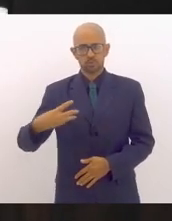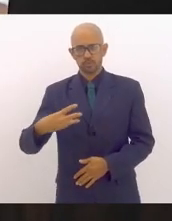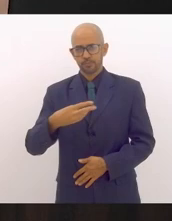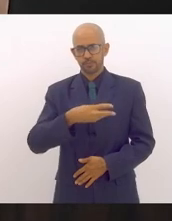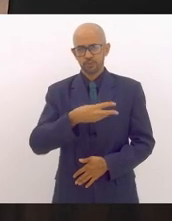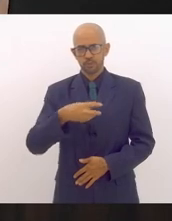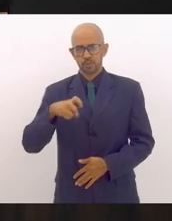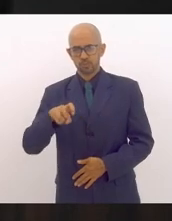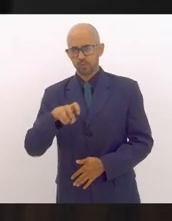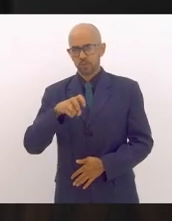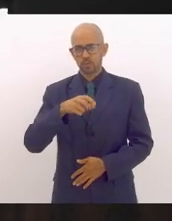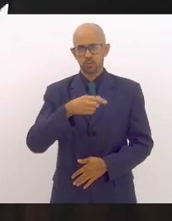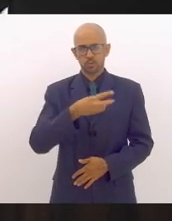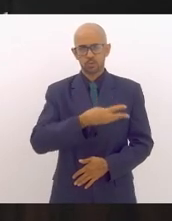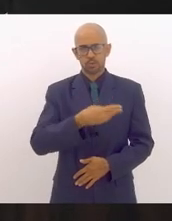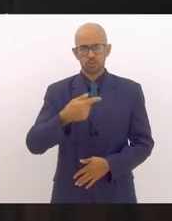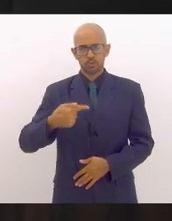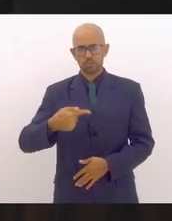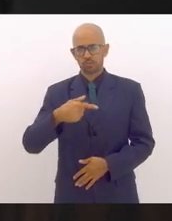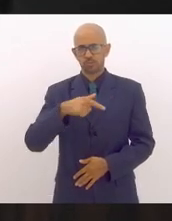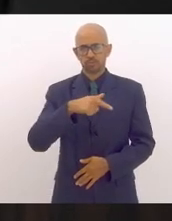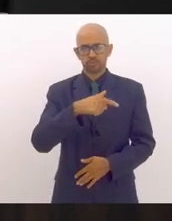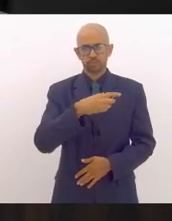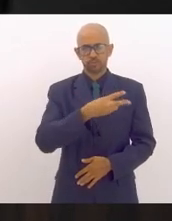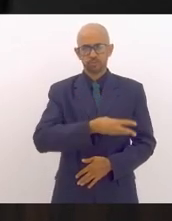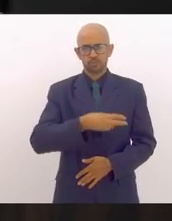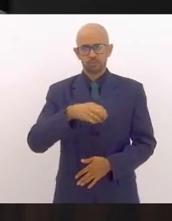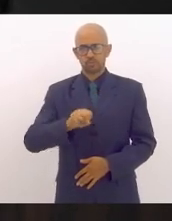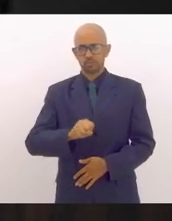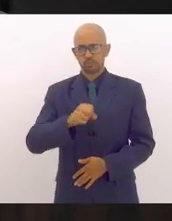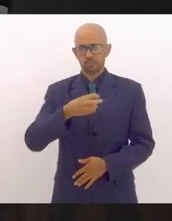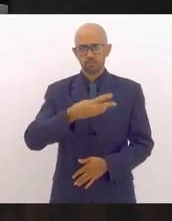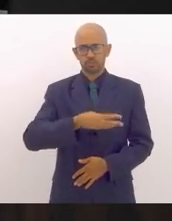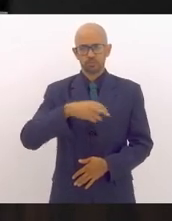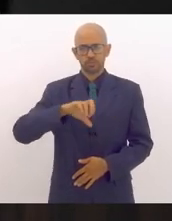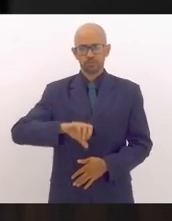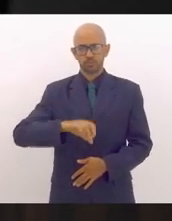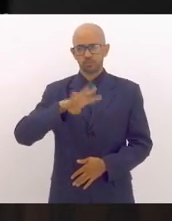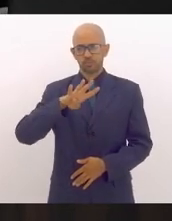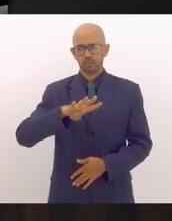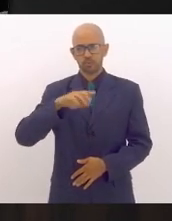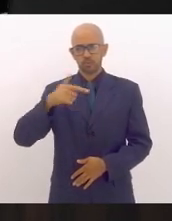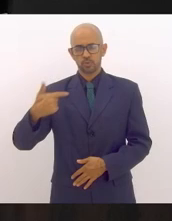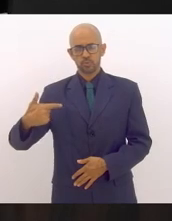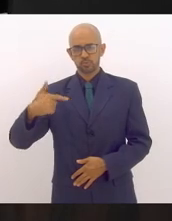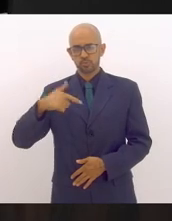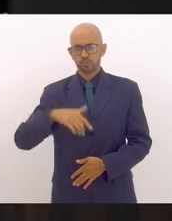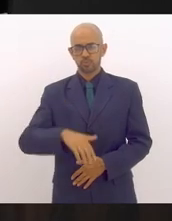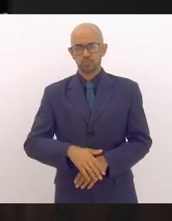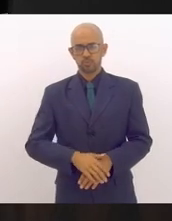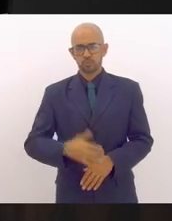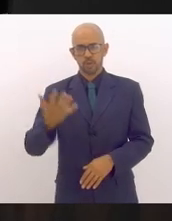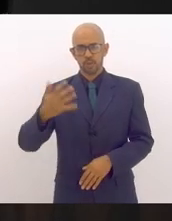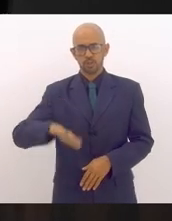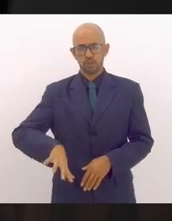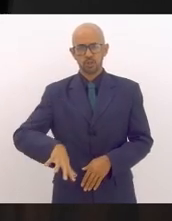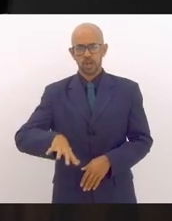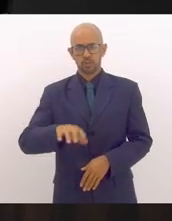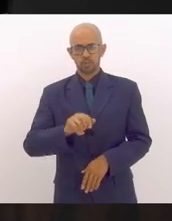35º, 37º, 38º, 39º, 42º.